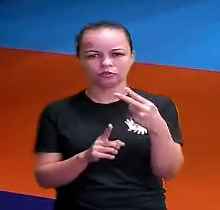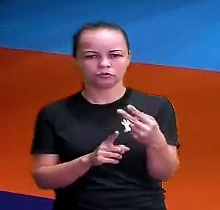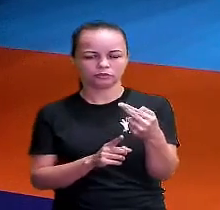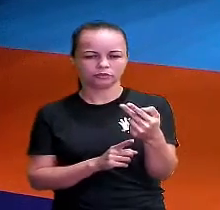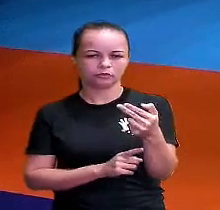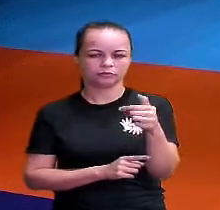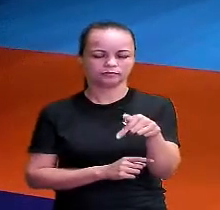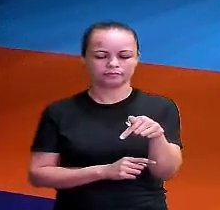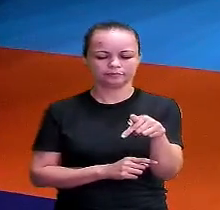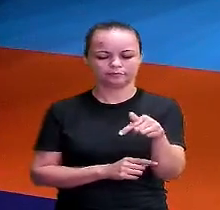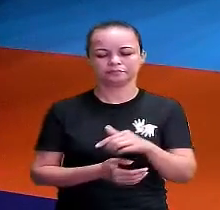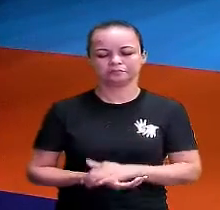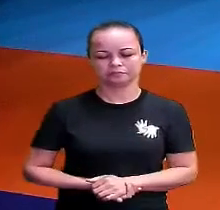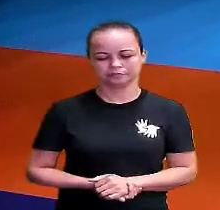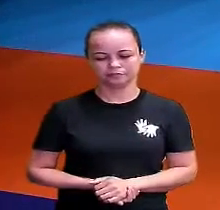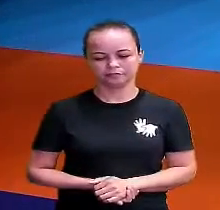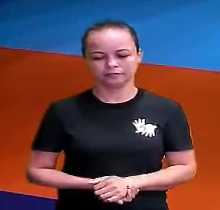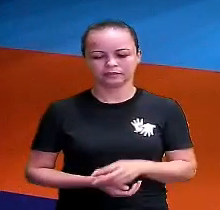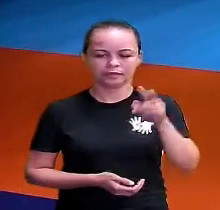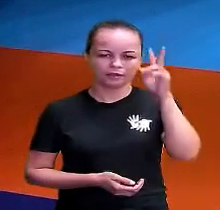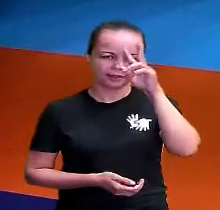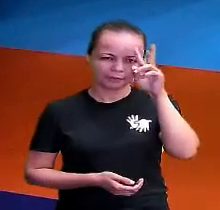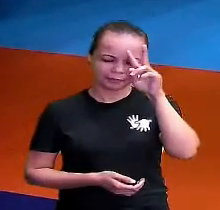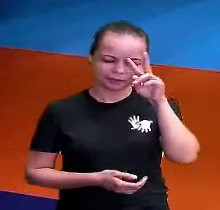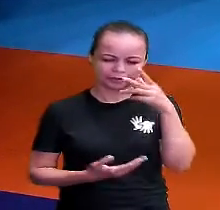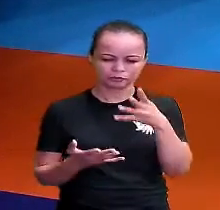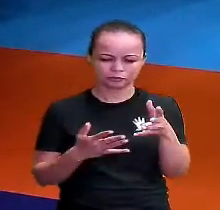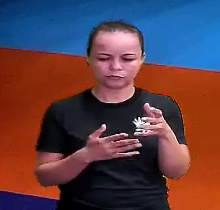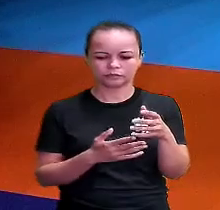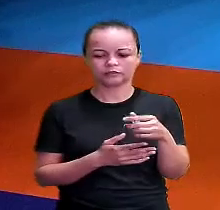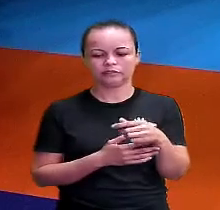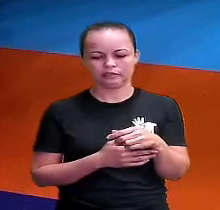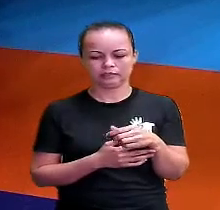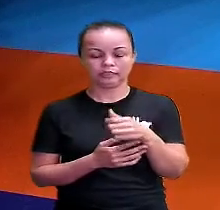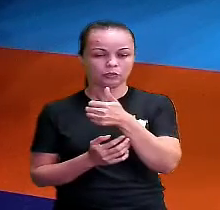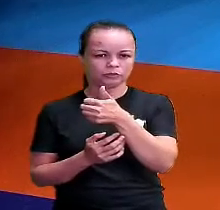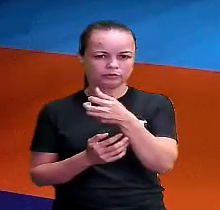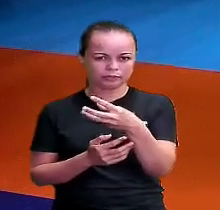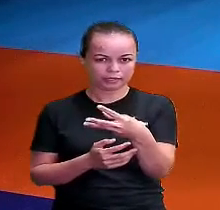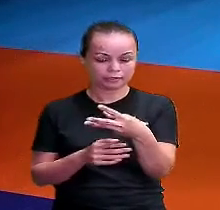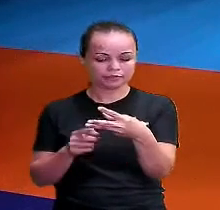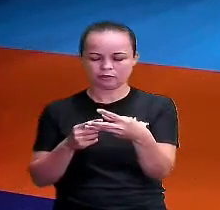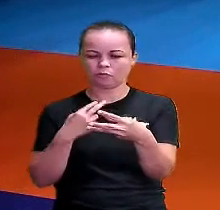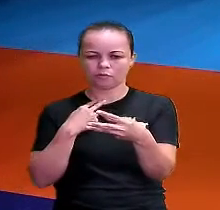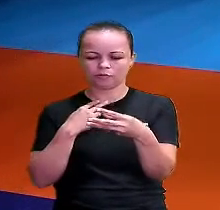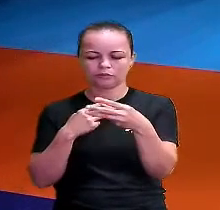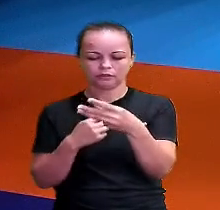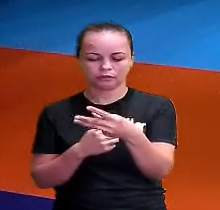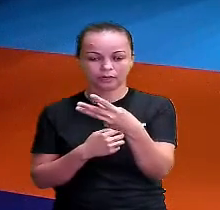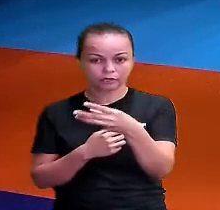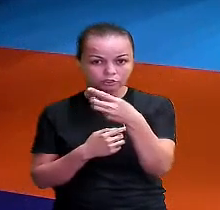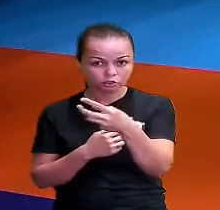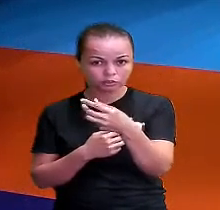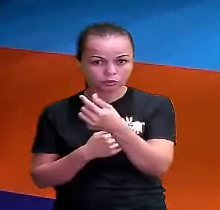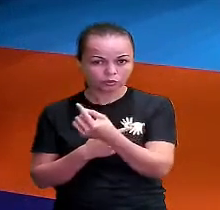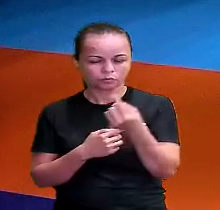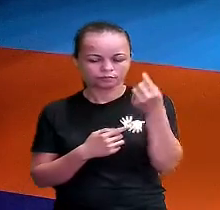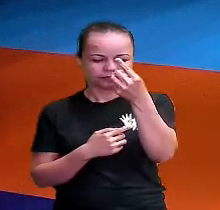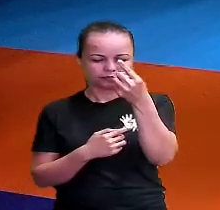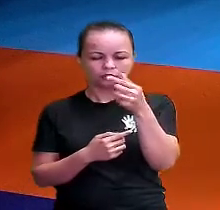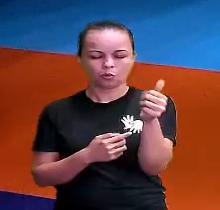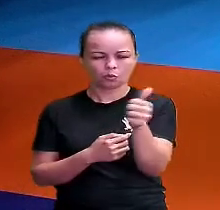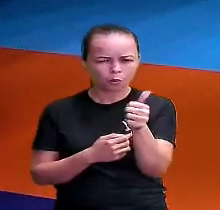7. Tá bom? Lembra, gente, deu 13 aqui, não posso botar tudo aqui, vou subindo. Deu